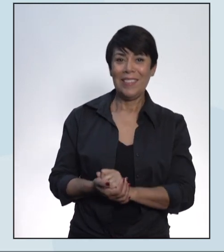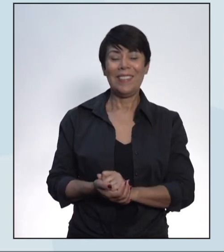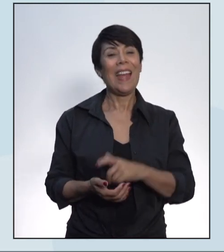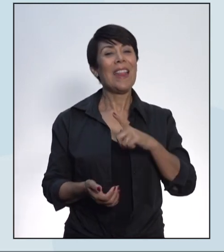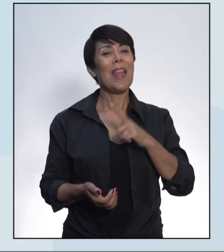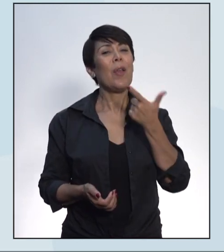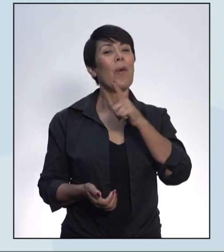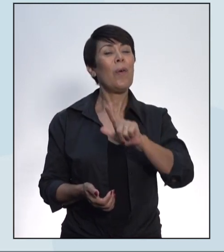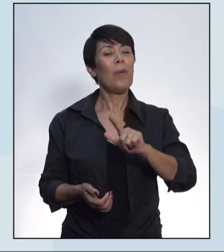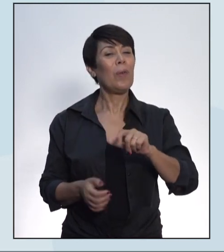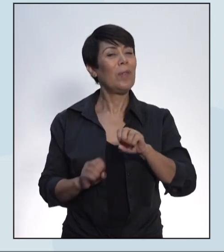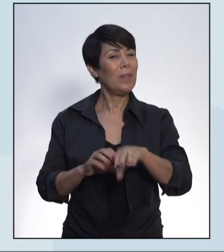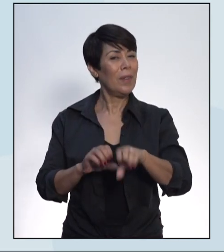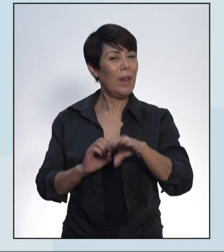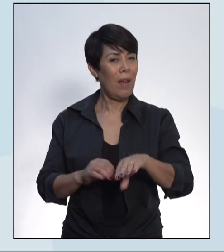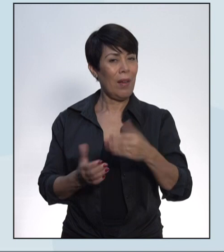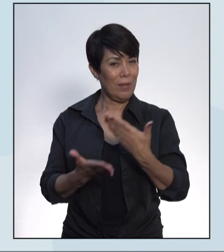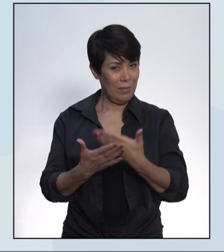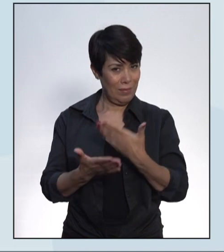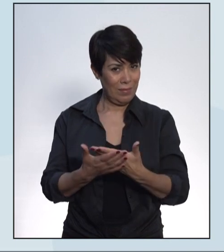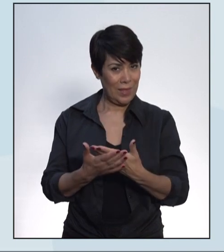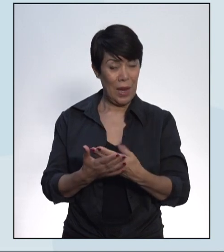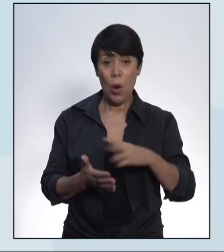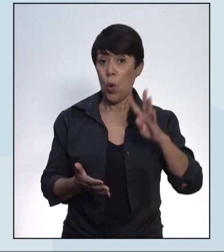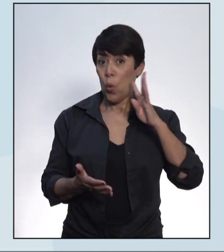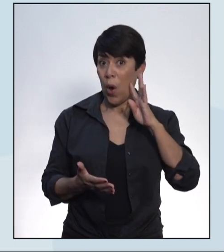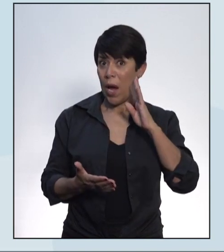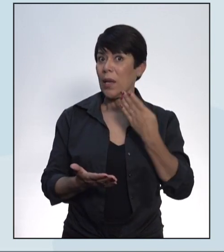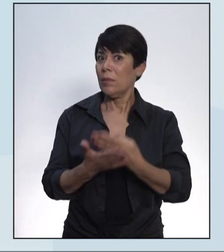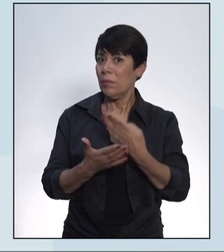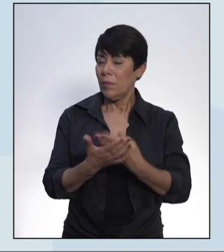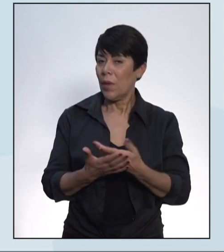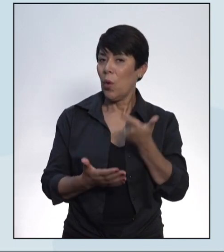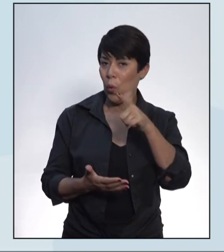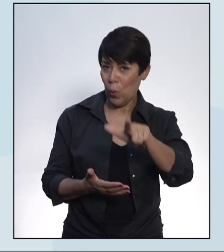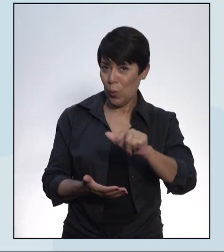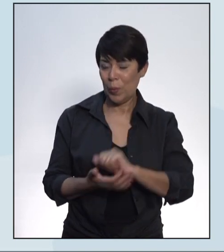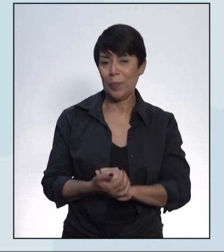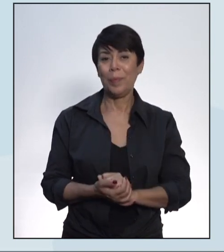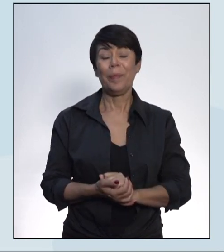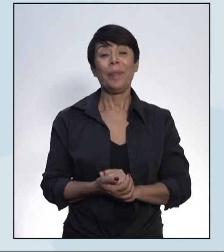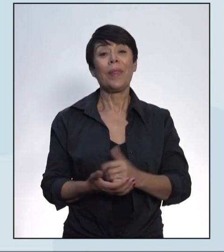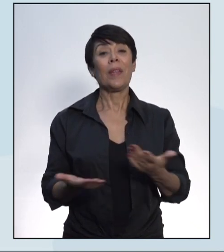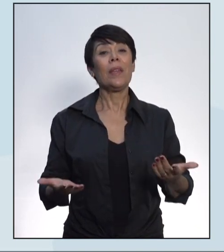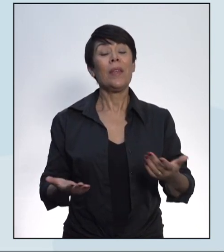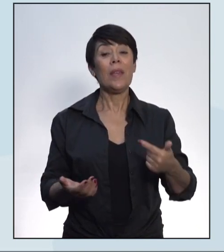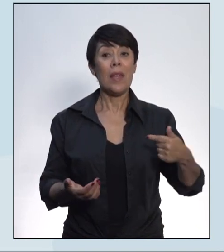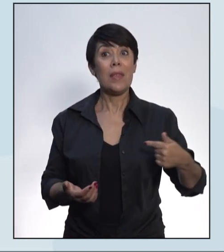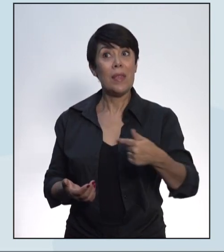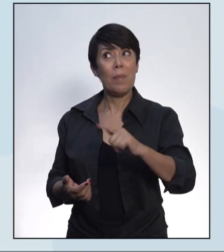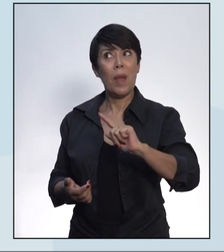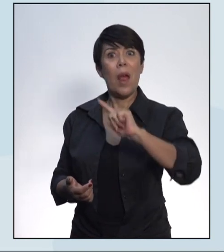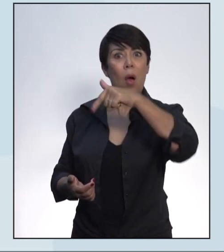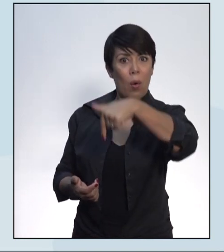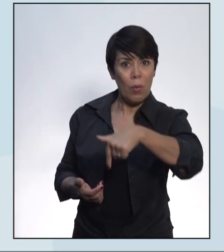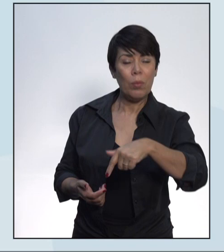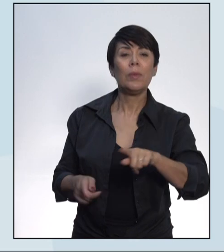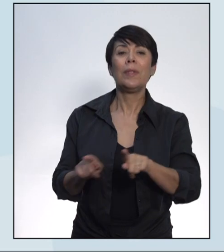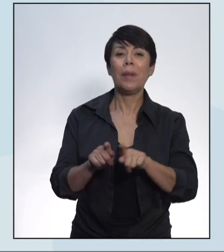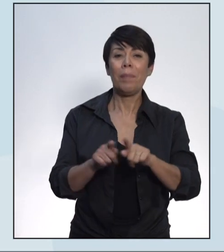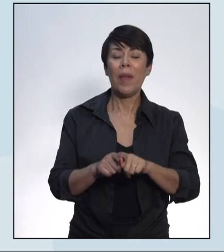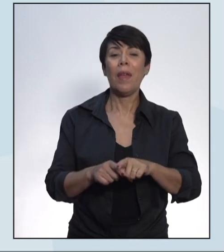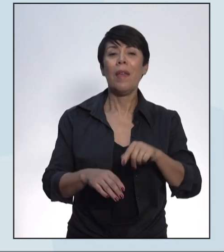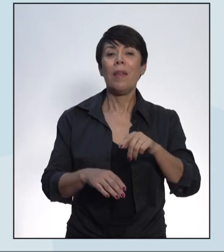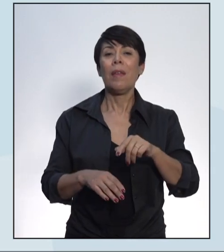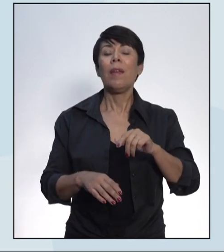mais uma aula essa semana. Quarta-feira nós vamos ter outra aula com vocês e semana que vem nós vamos fazer alguma coisa